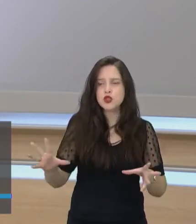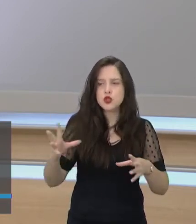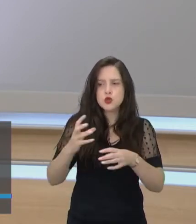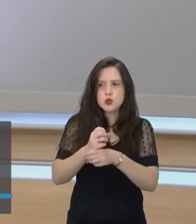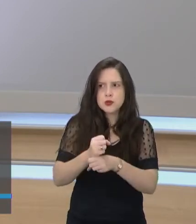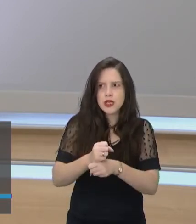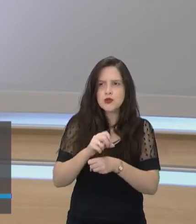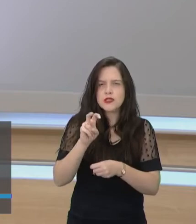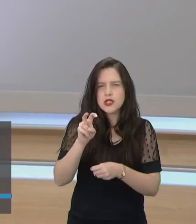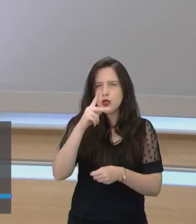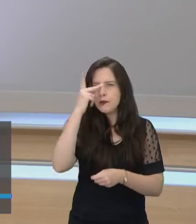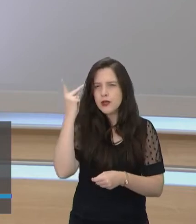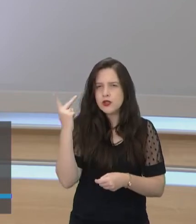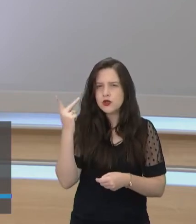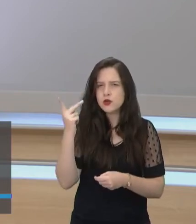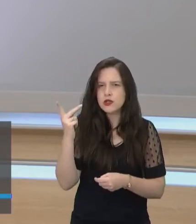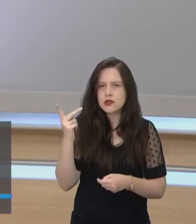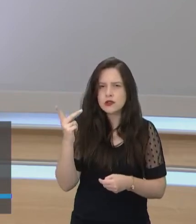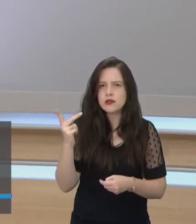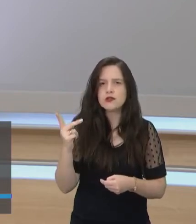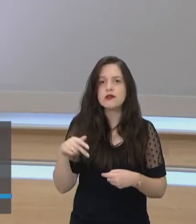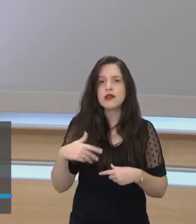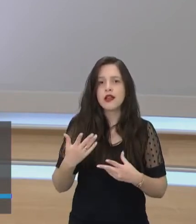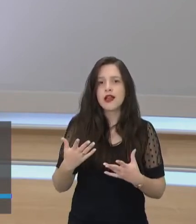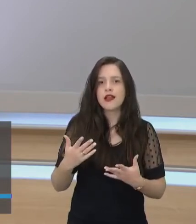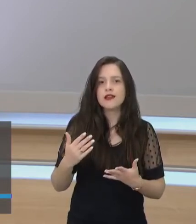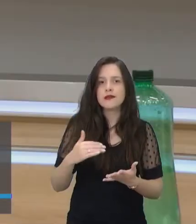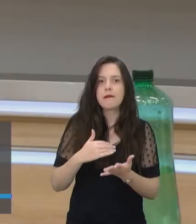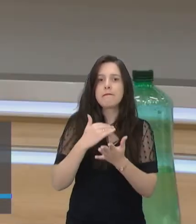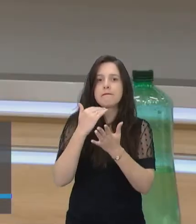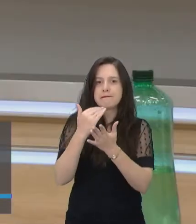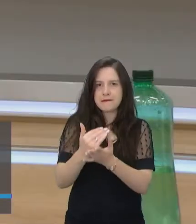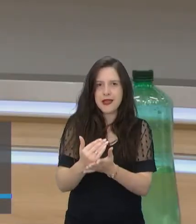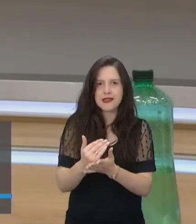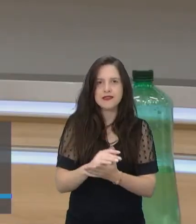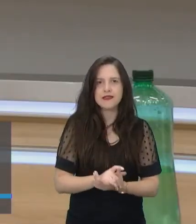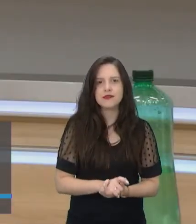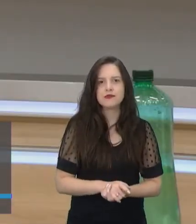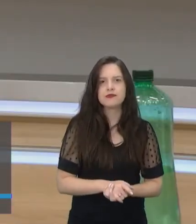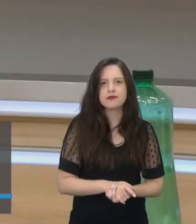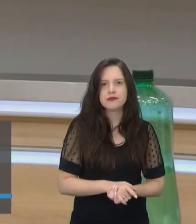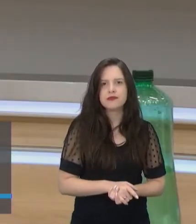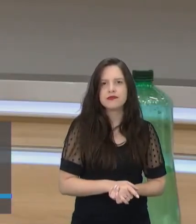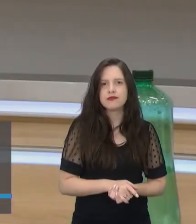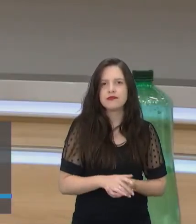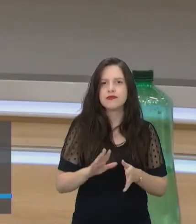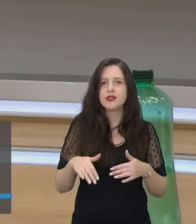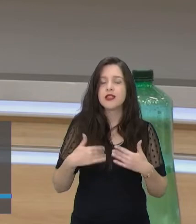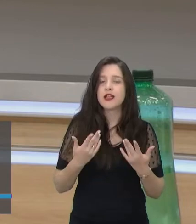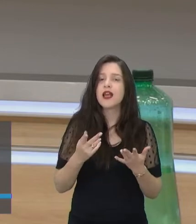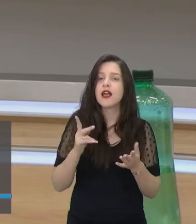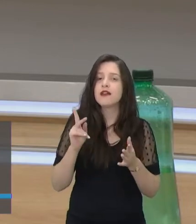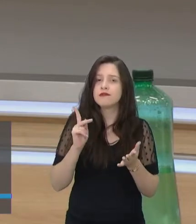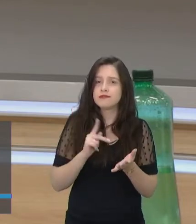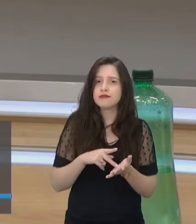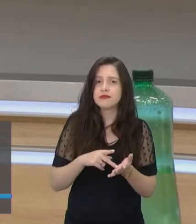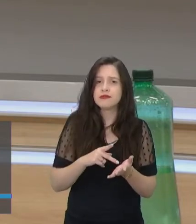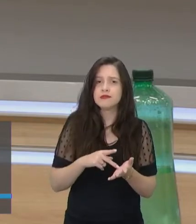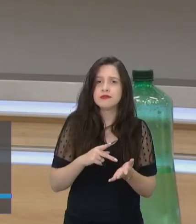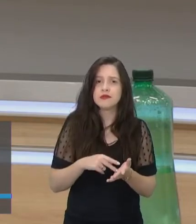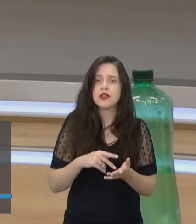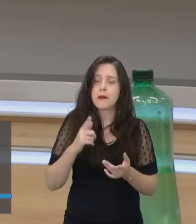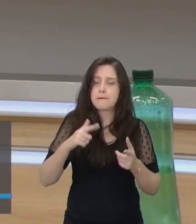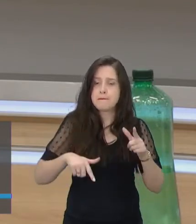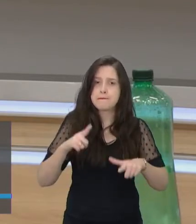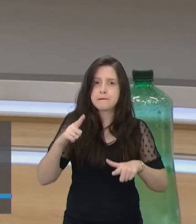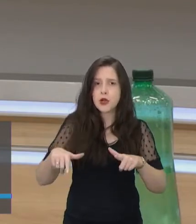numa casa, por exemplo, mais animais, plus animais. E o dado, a gente até dando um spoiler, né, que das